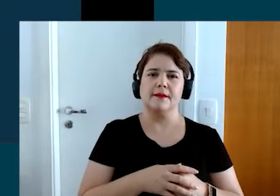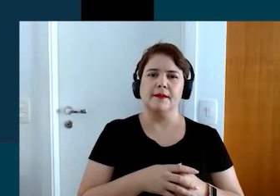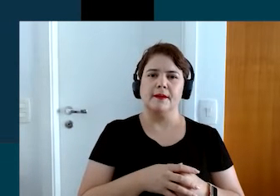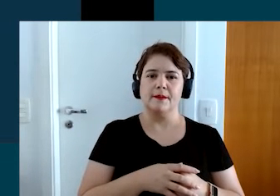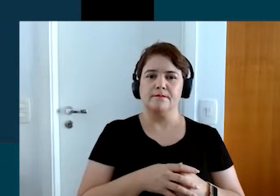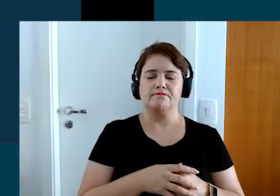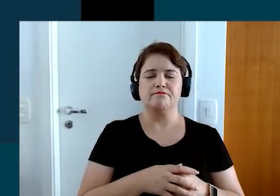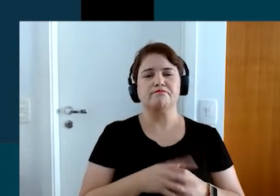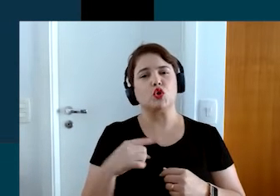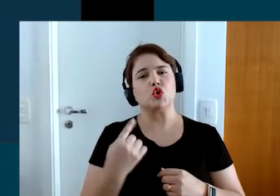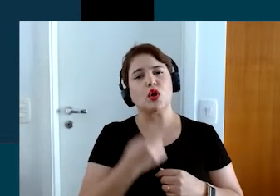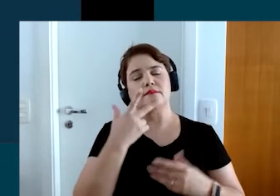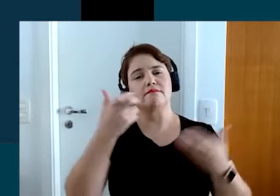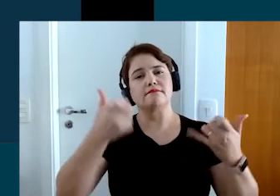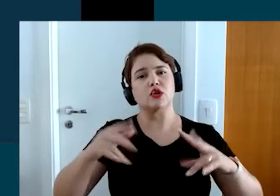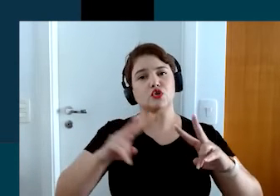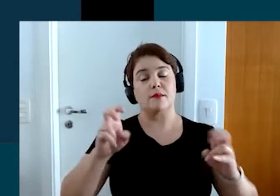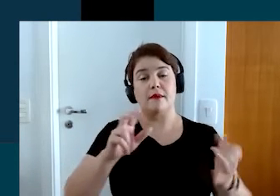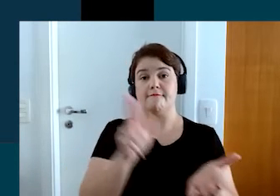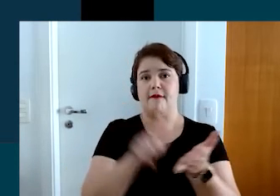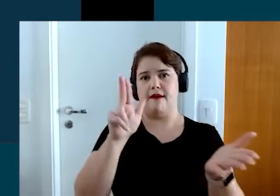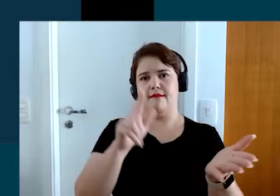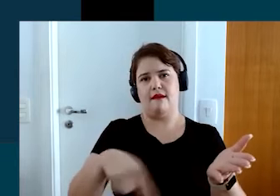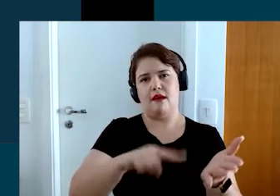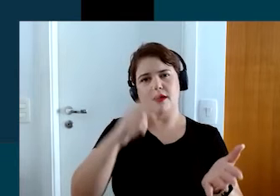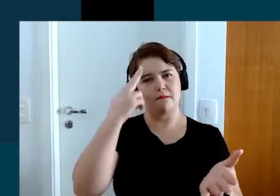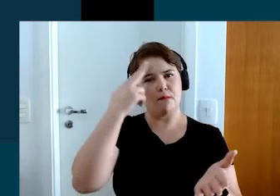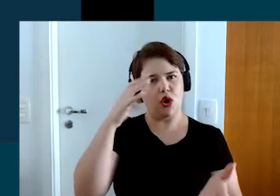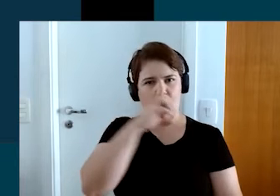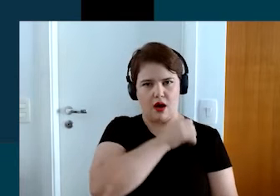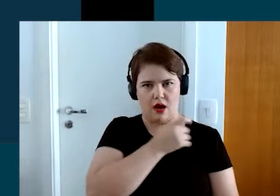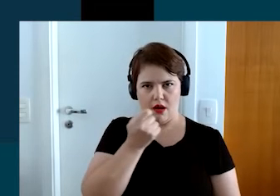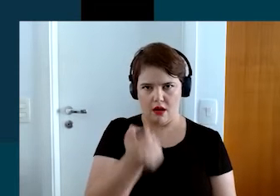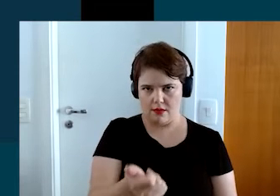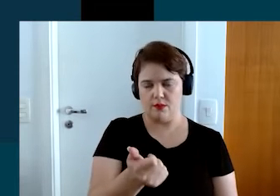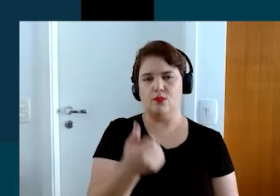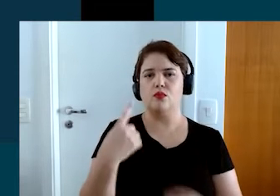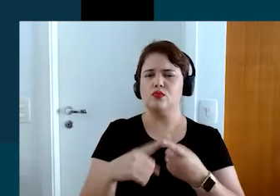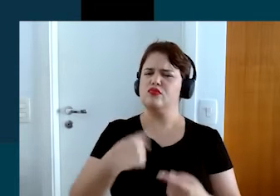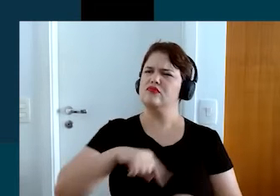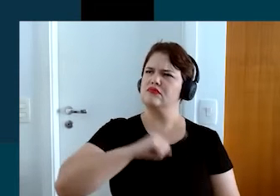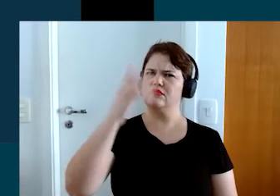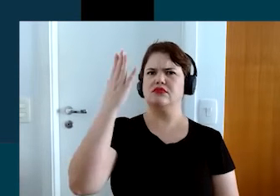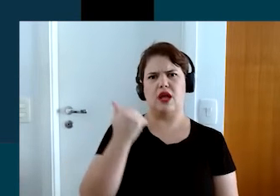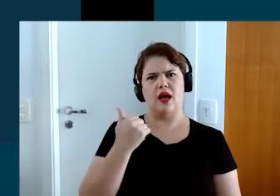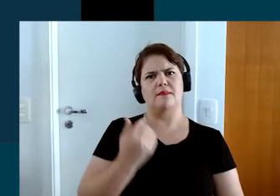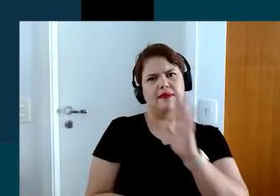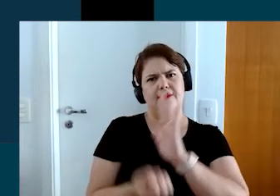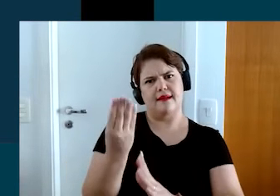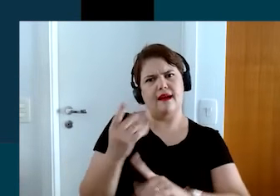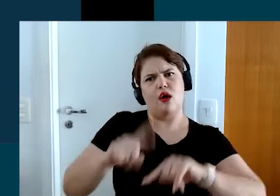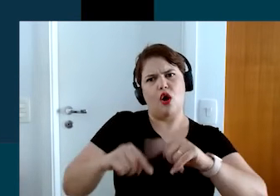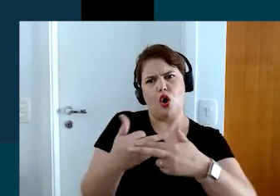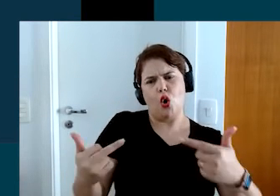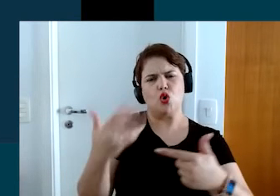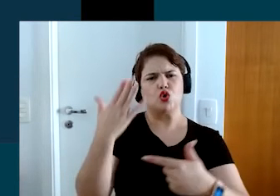a gente vai falar um pouco de validar hipóteses de forma rápida, né? Que a gente sabe que o melhor caminho para criar produtos de sucesso ali,